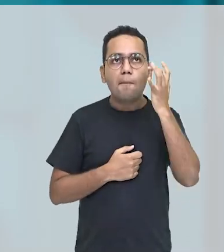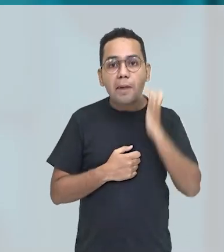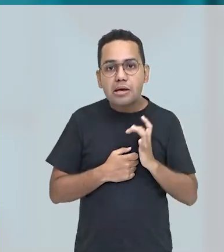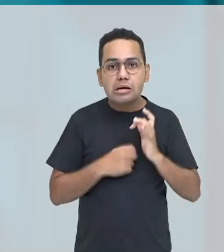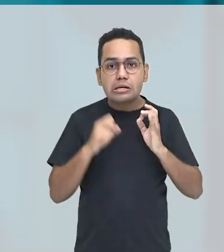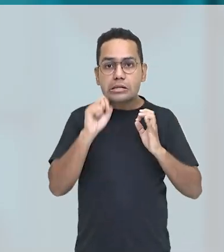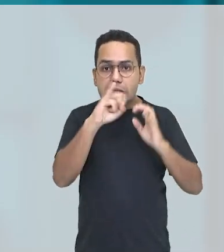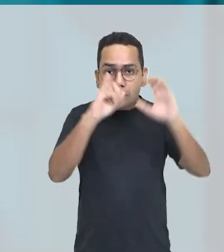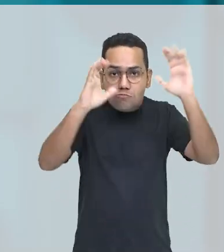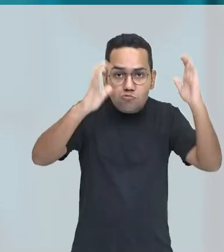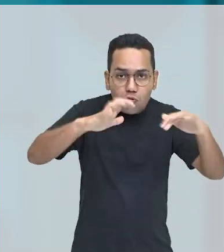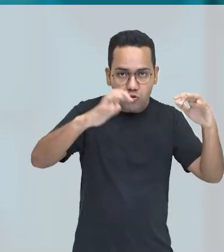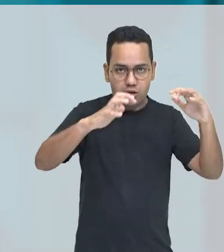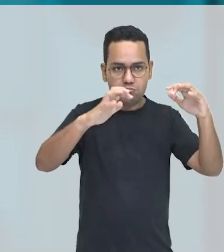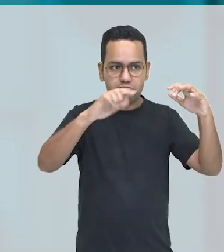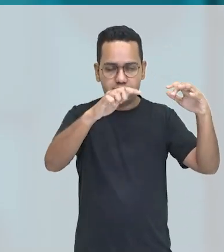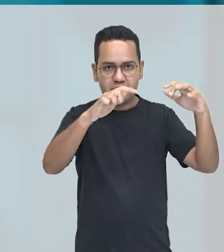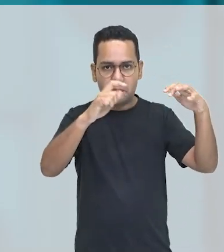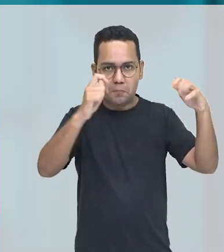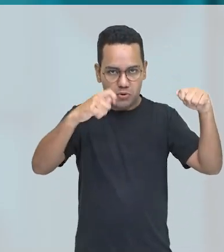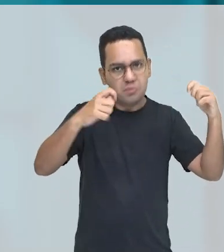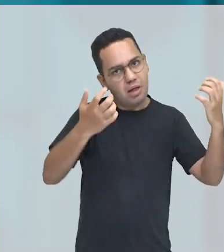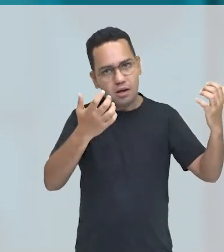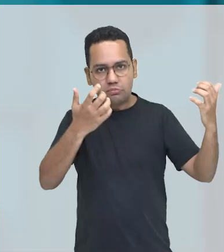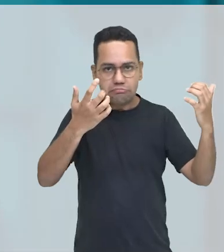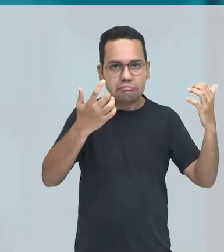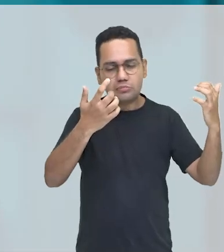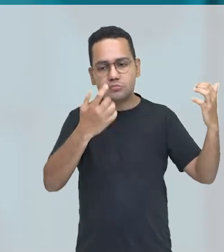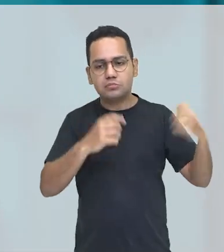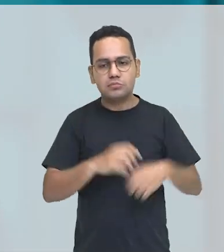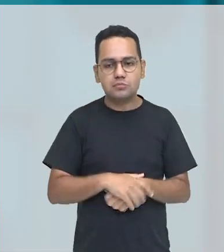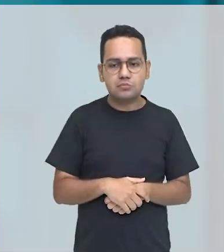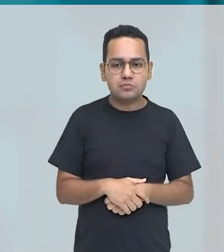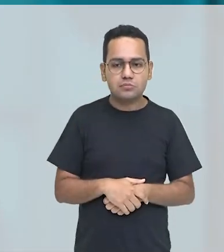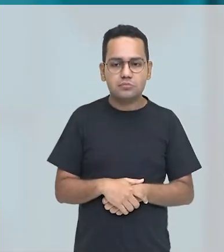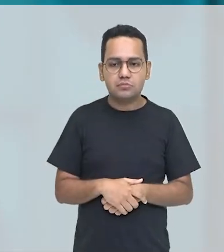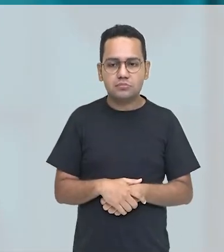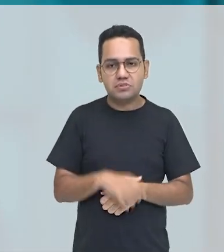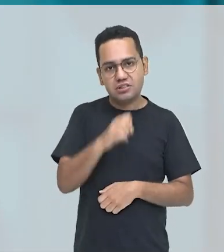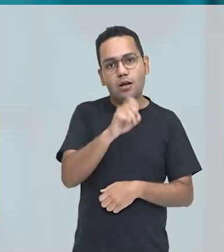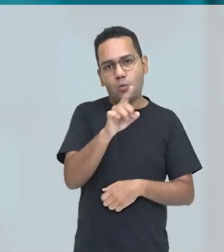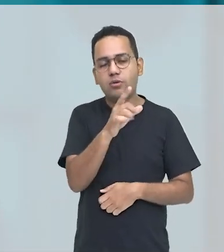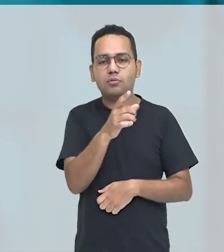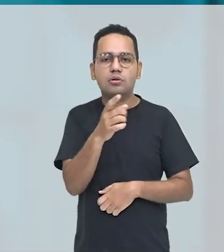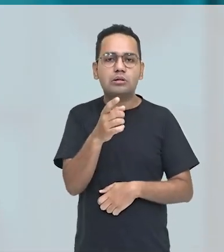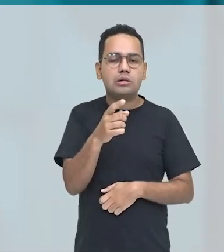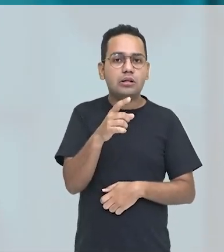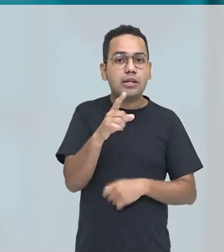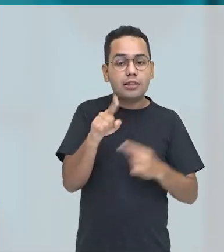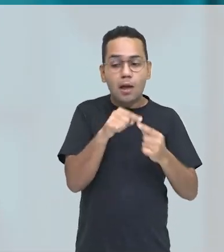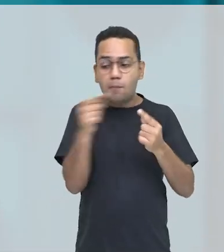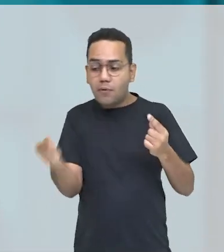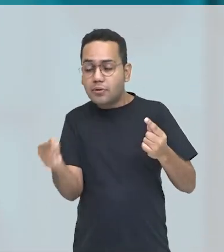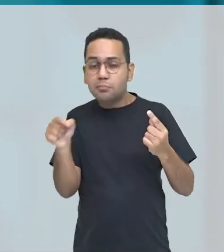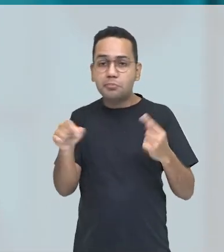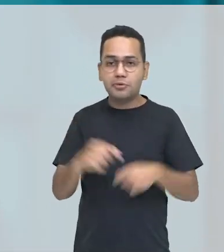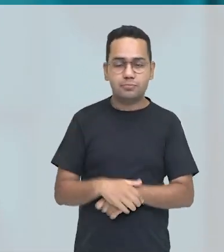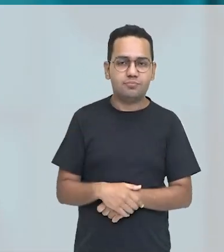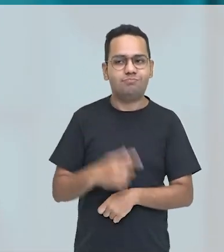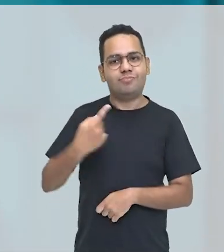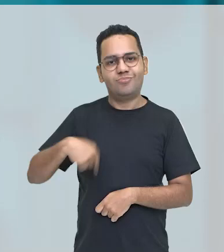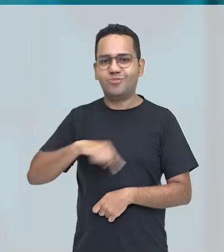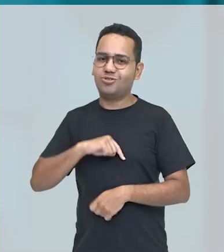há uma possibilidade de chover. Se chover, em chovendo, nós temos então uma oração, uma ação que